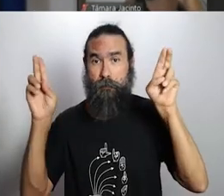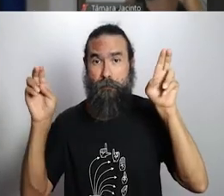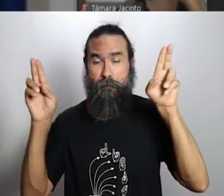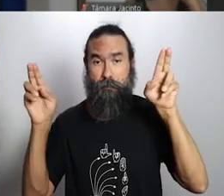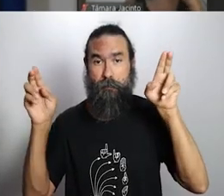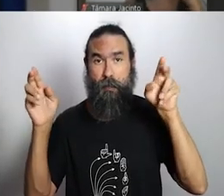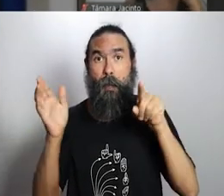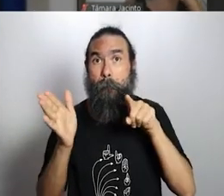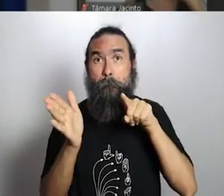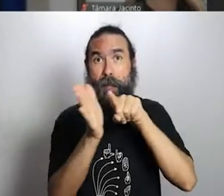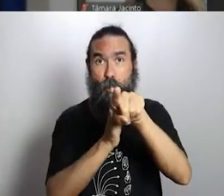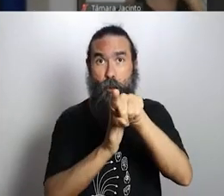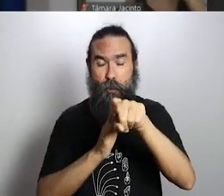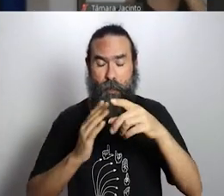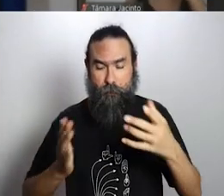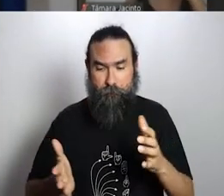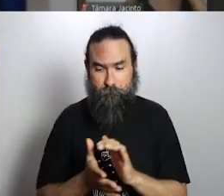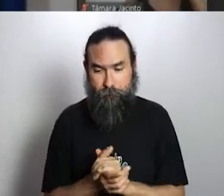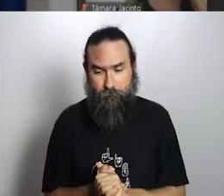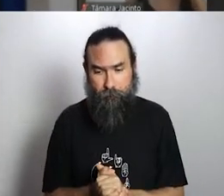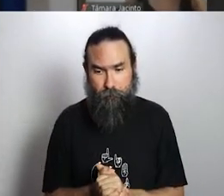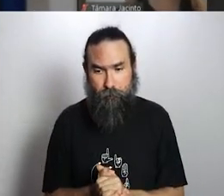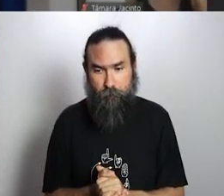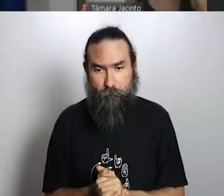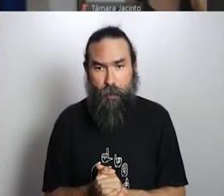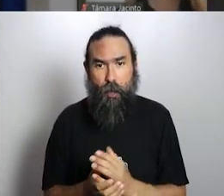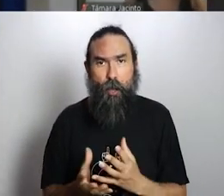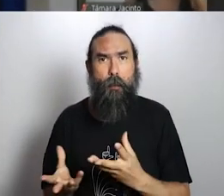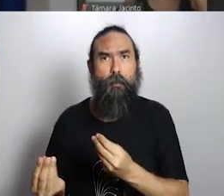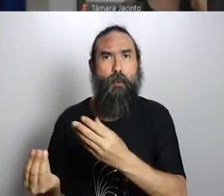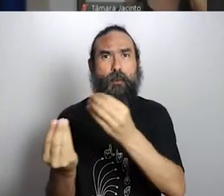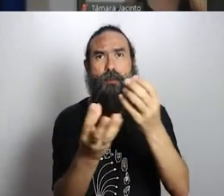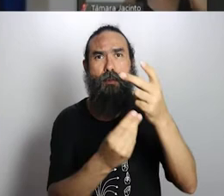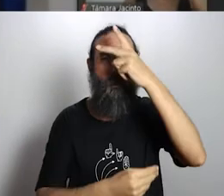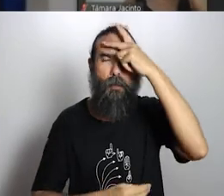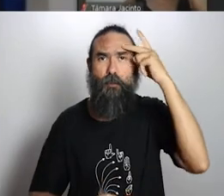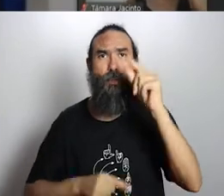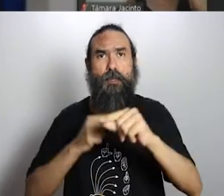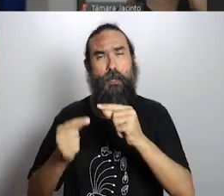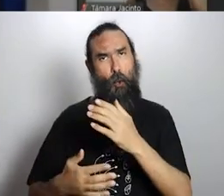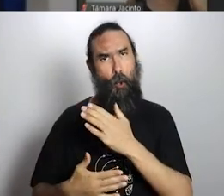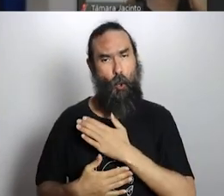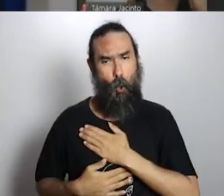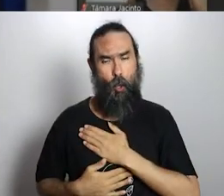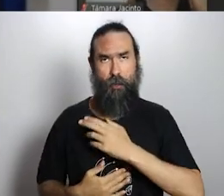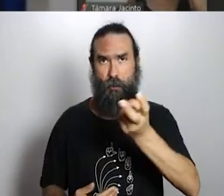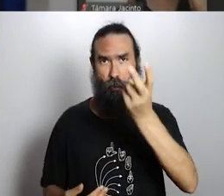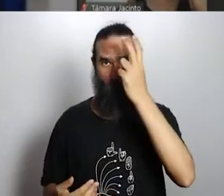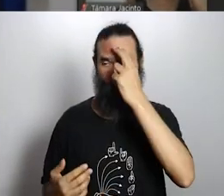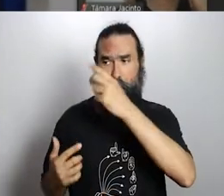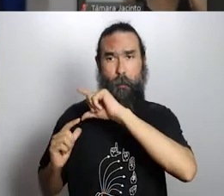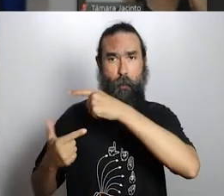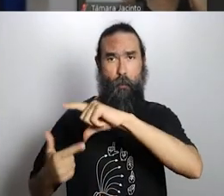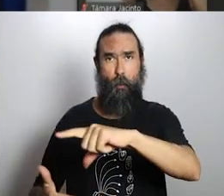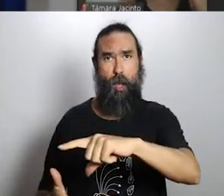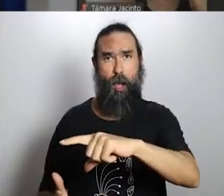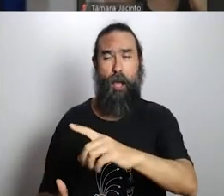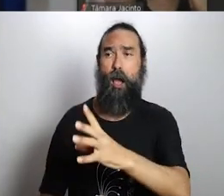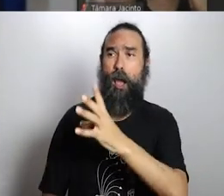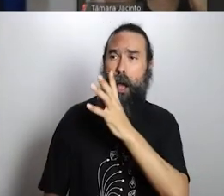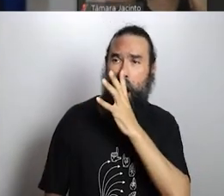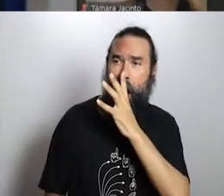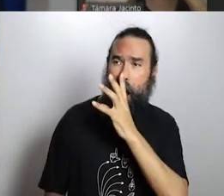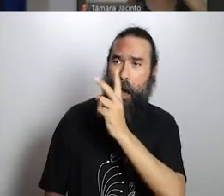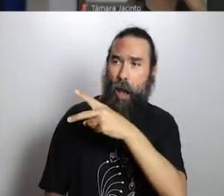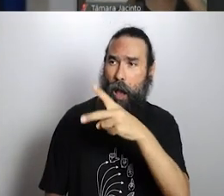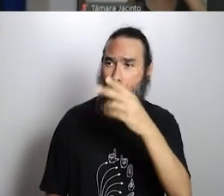fazer o seguinte. Muitos que curtem, que gostam da cultura popular e que veem esses mestres